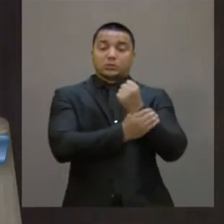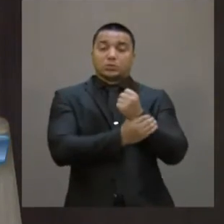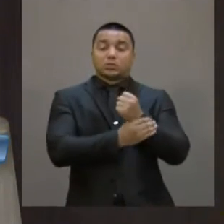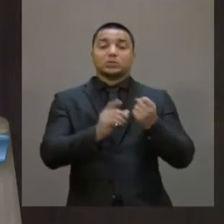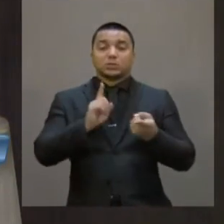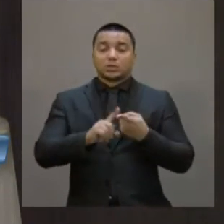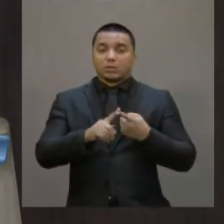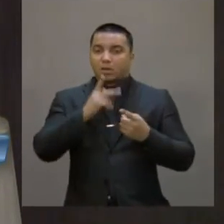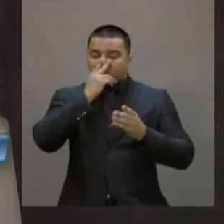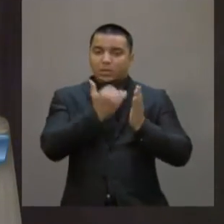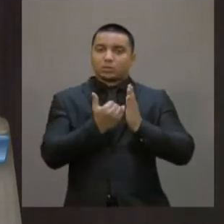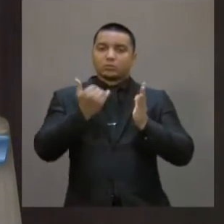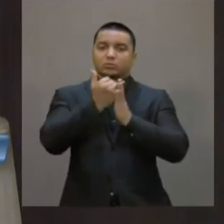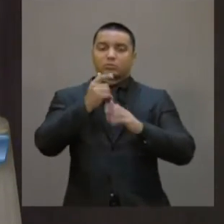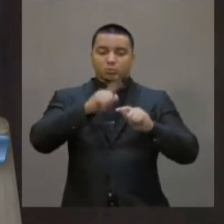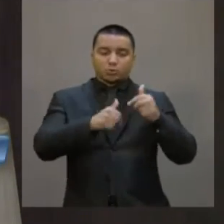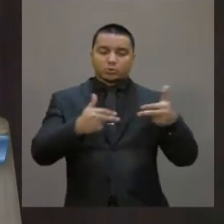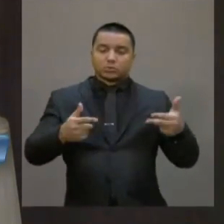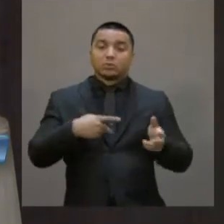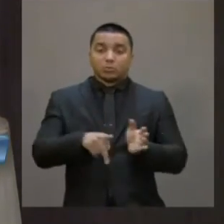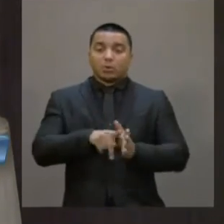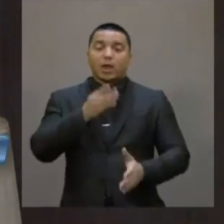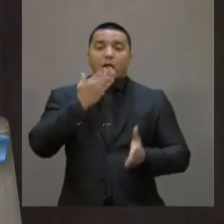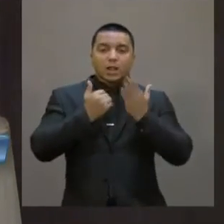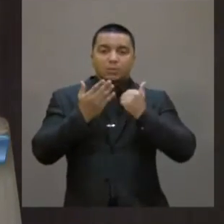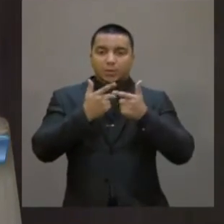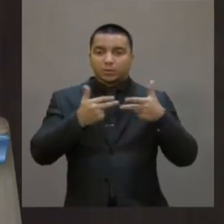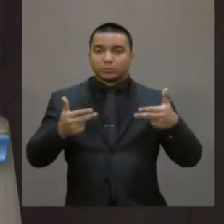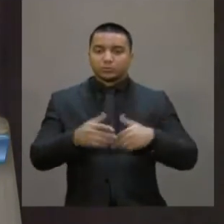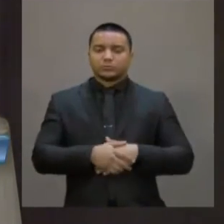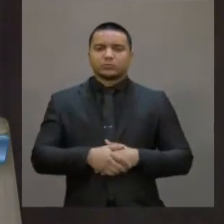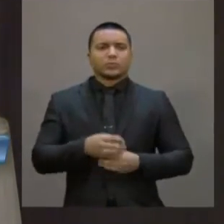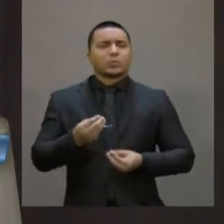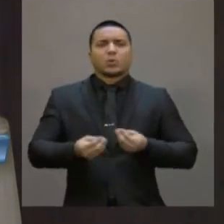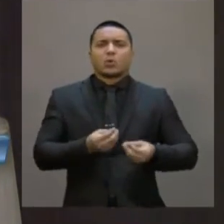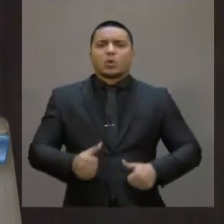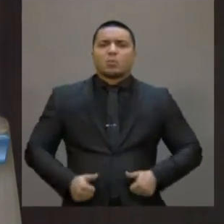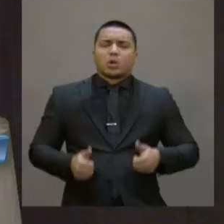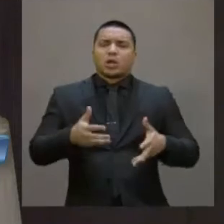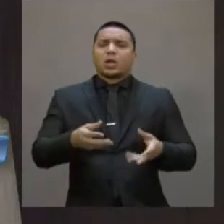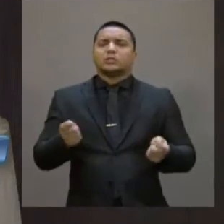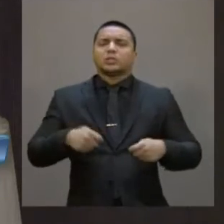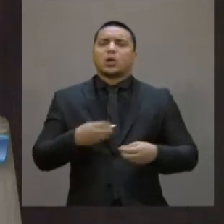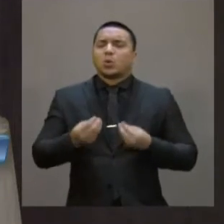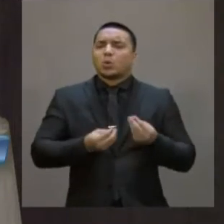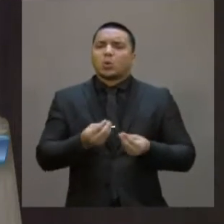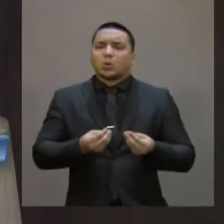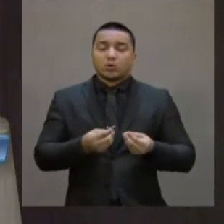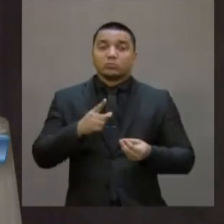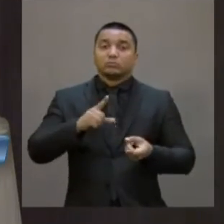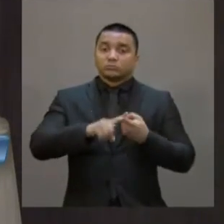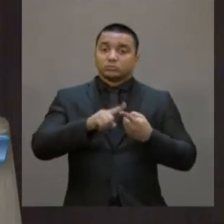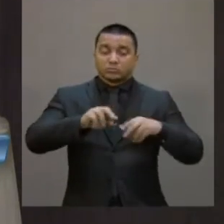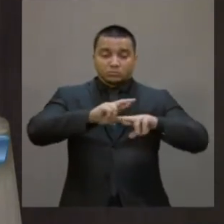ampliar as produções de alimentos. Qual é o custo disso? O custo disso é, entre outras